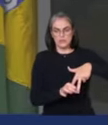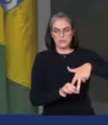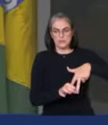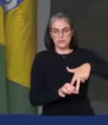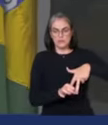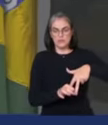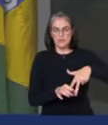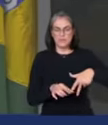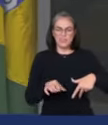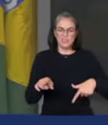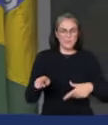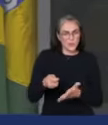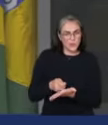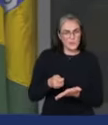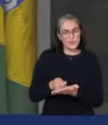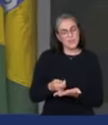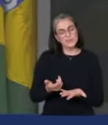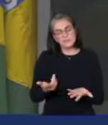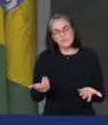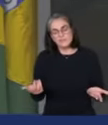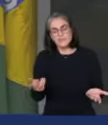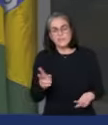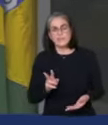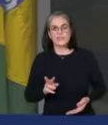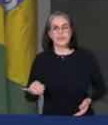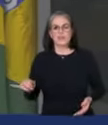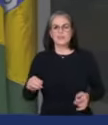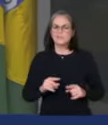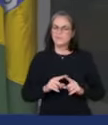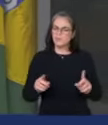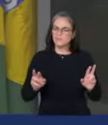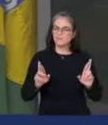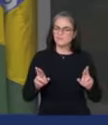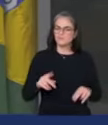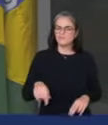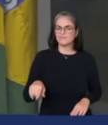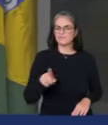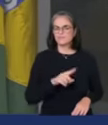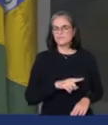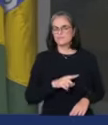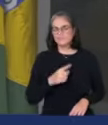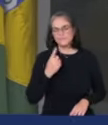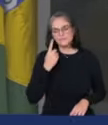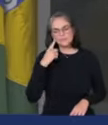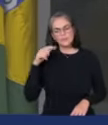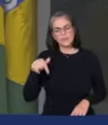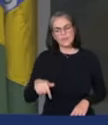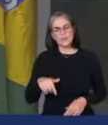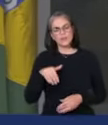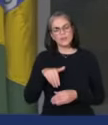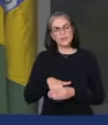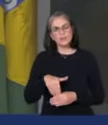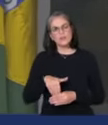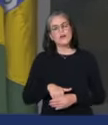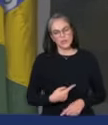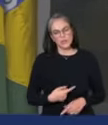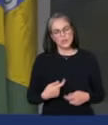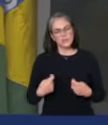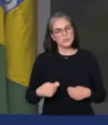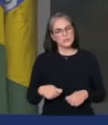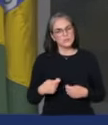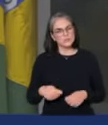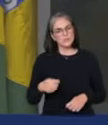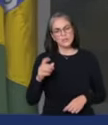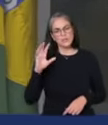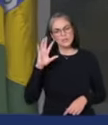na figura do presidente Arthur Lira e a mesa diretora, paute aqui essa decisão para